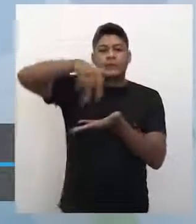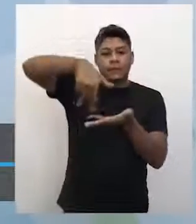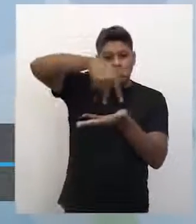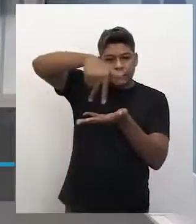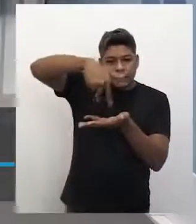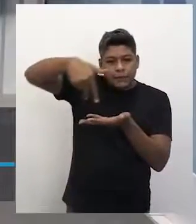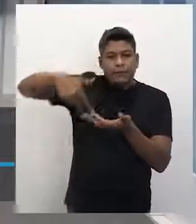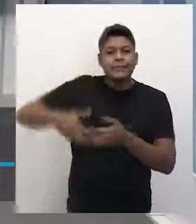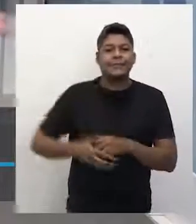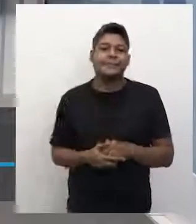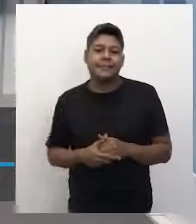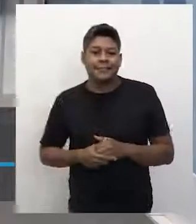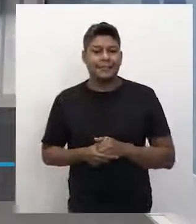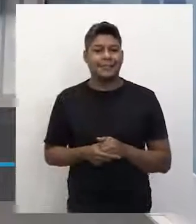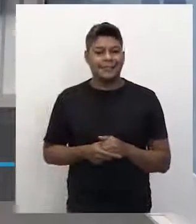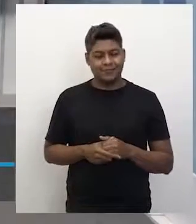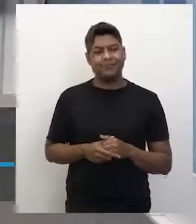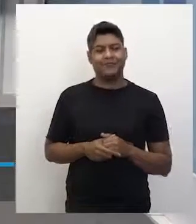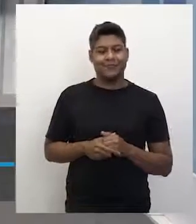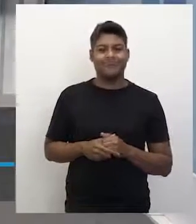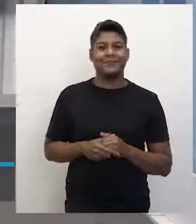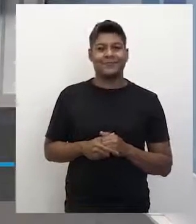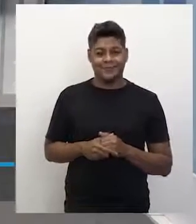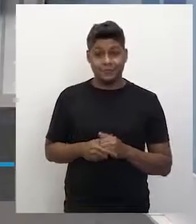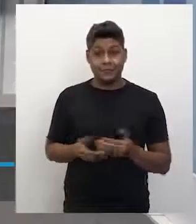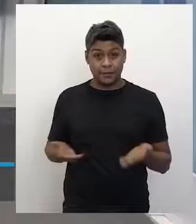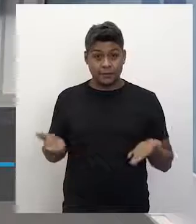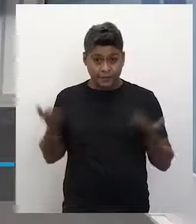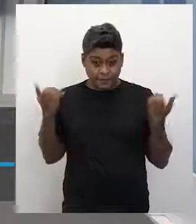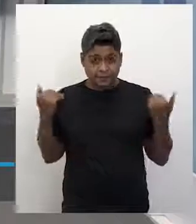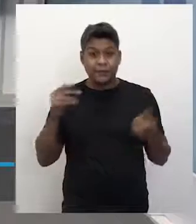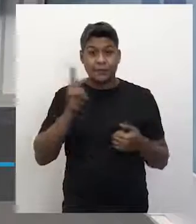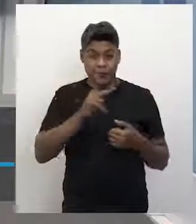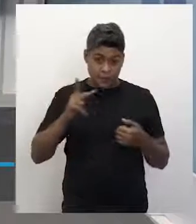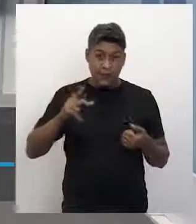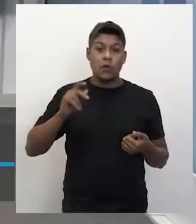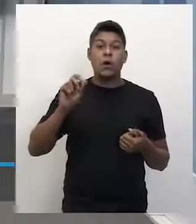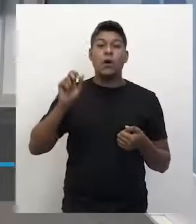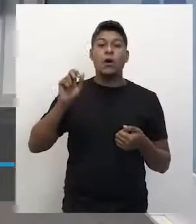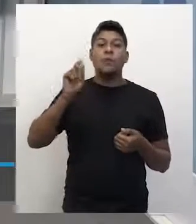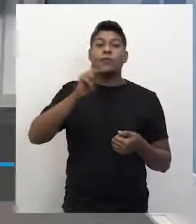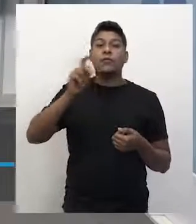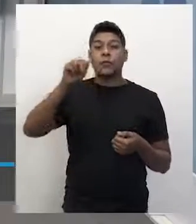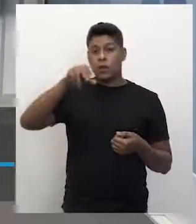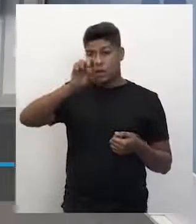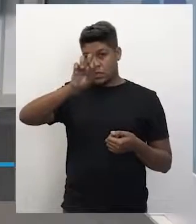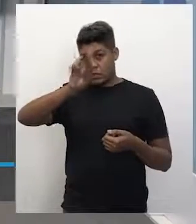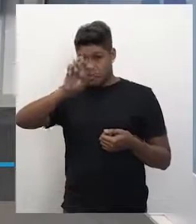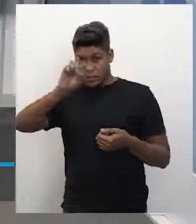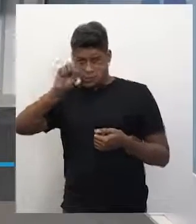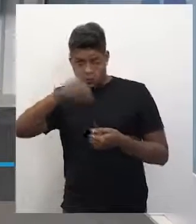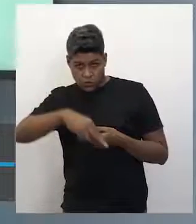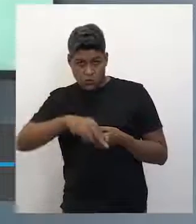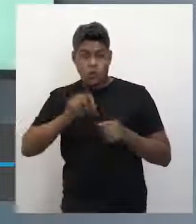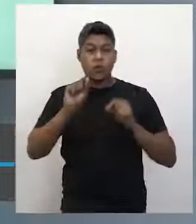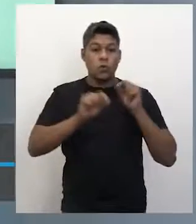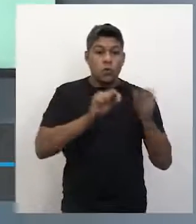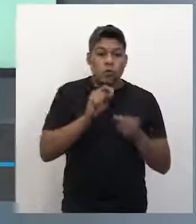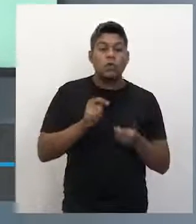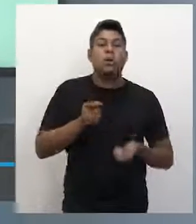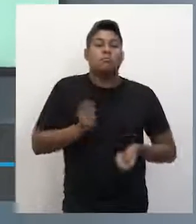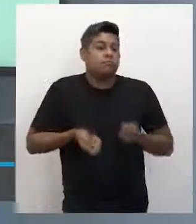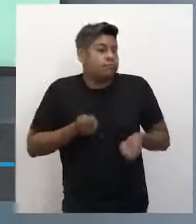música. É isso aí, turma. Já colocando o professor Anderson para dançar, porque antes eu coloquei ele para tocar